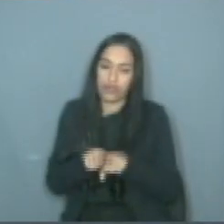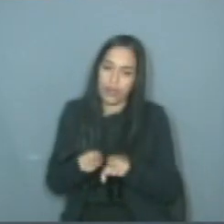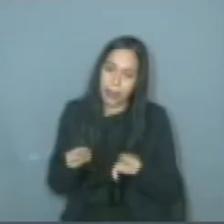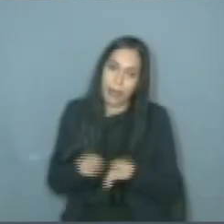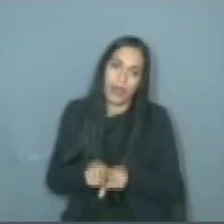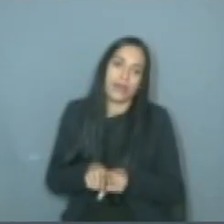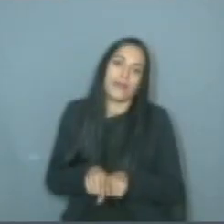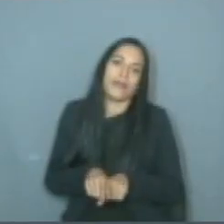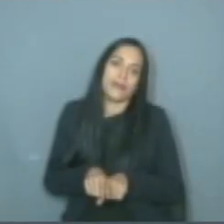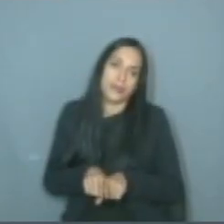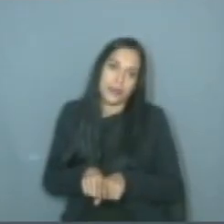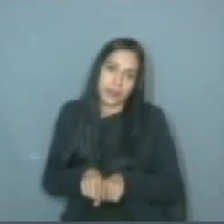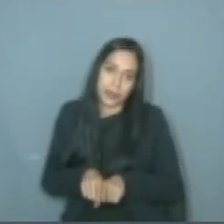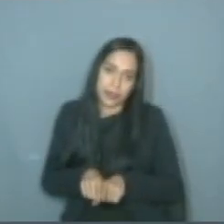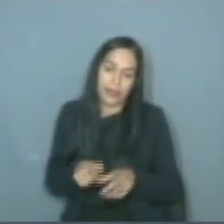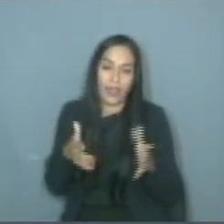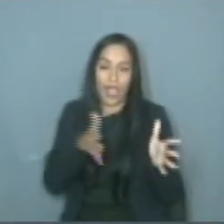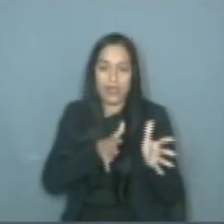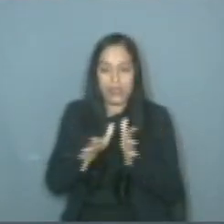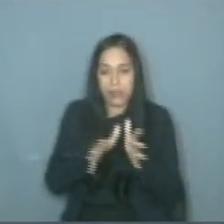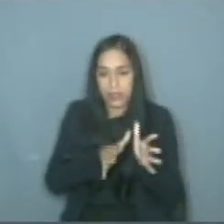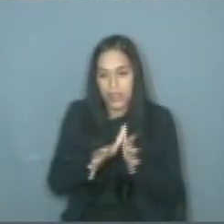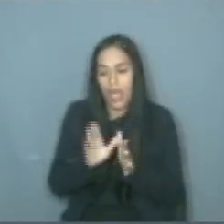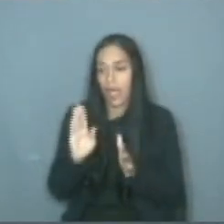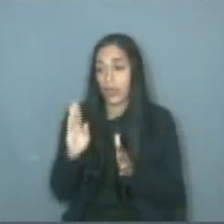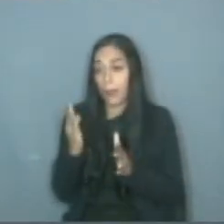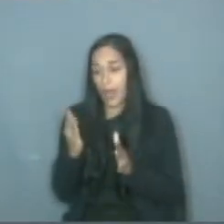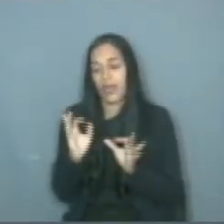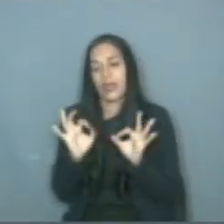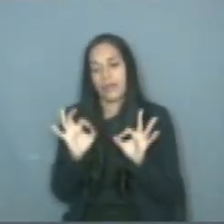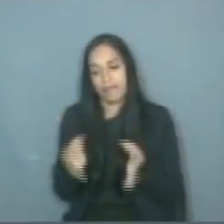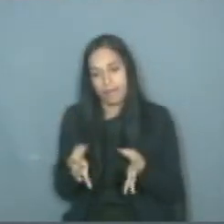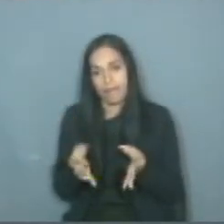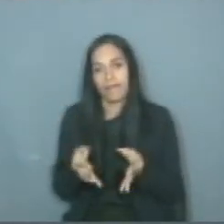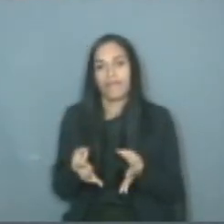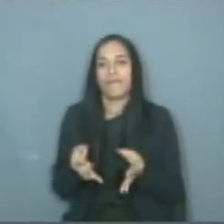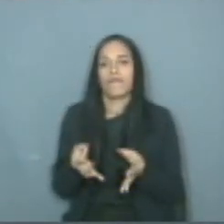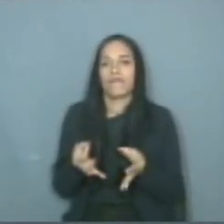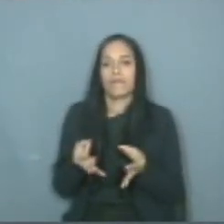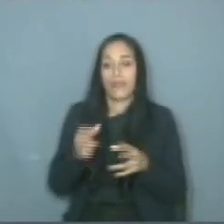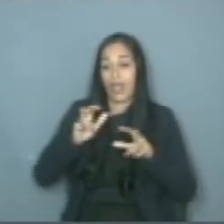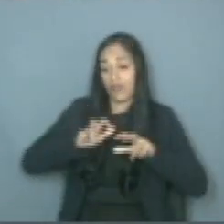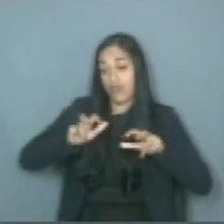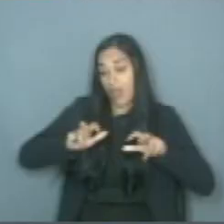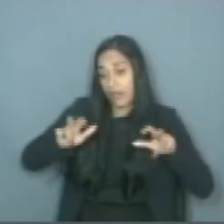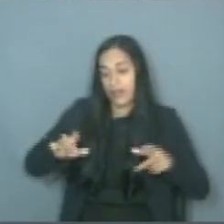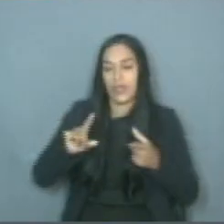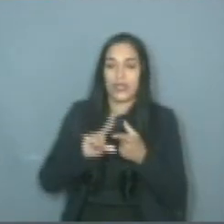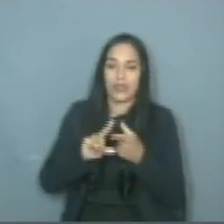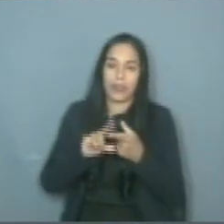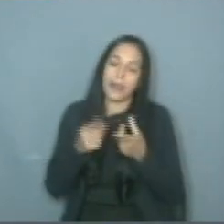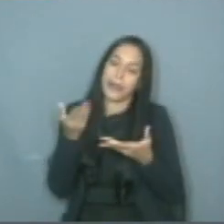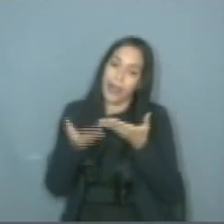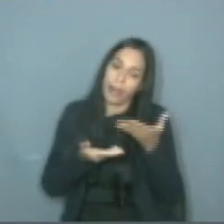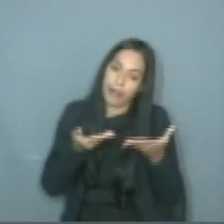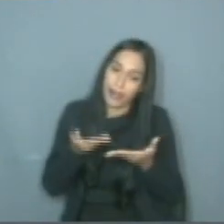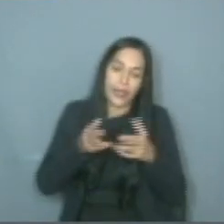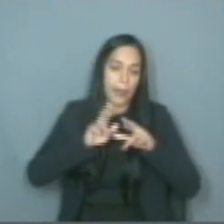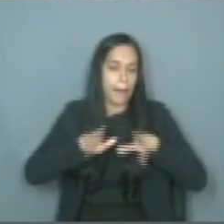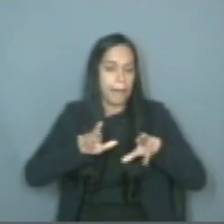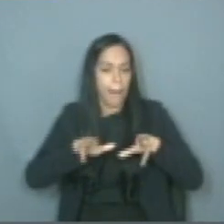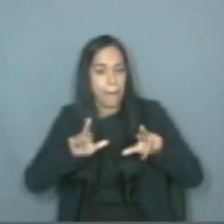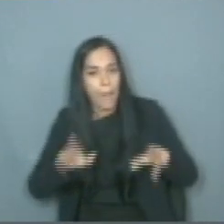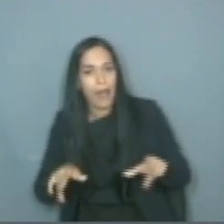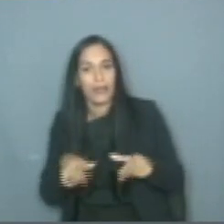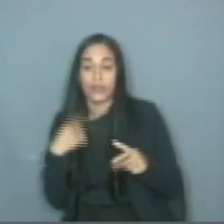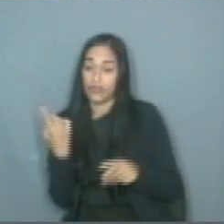lá também tem a acessibilidade, os banheiros estão ok, as cadeiras estão lá para atender os diferentes.